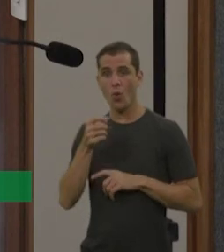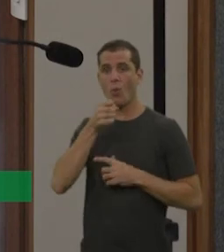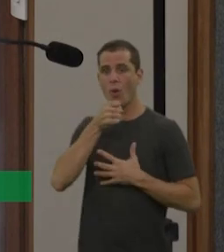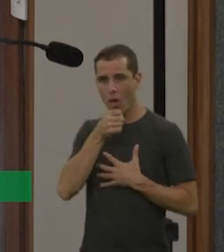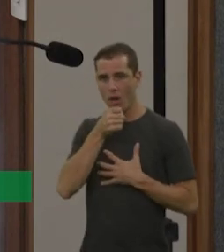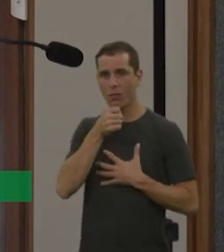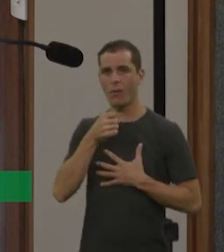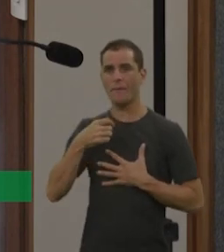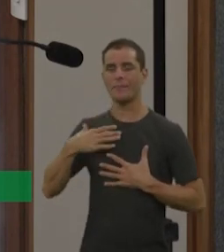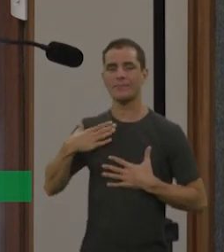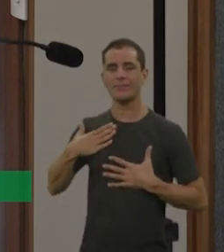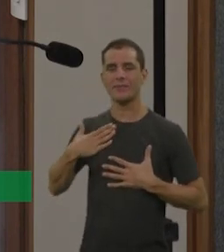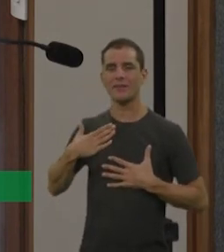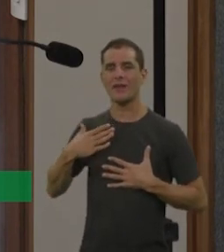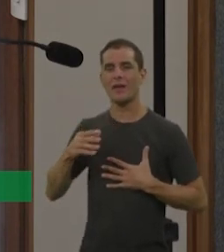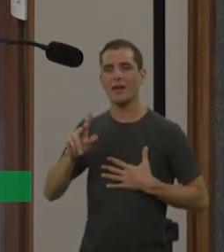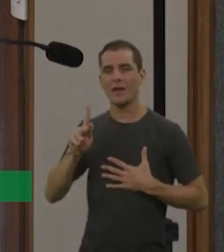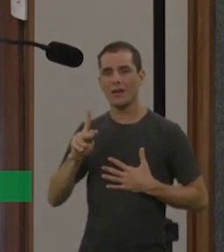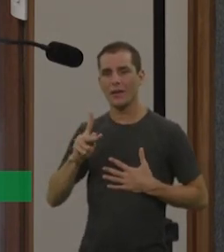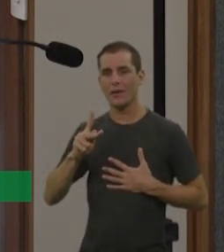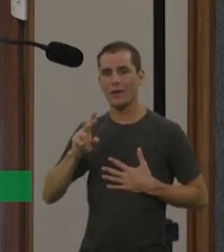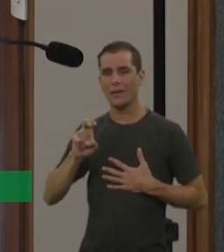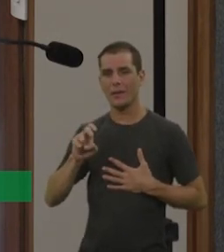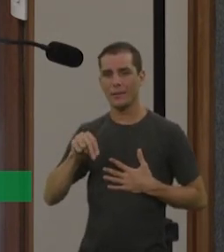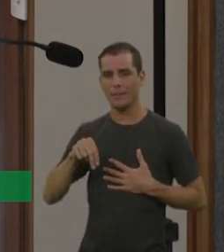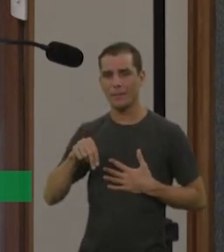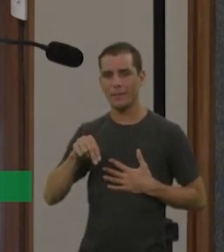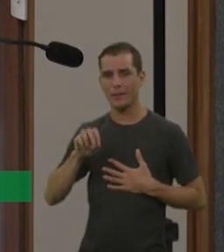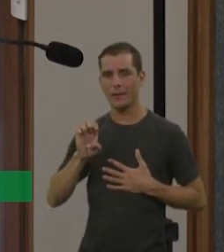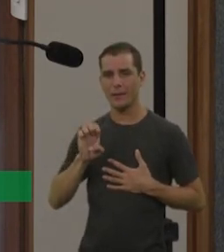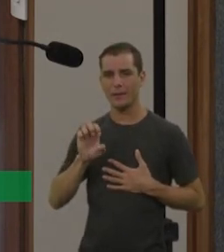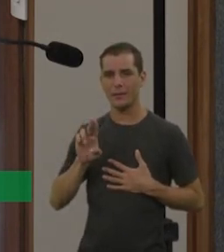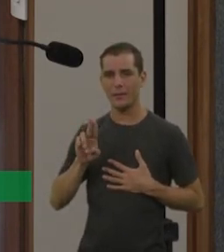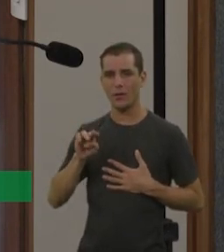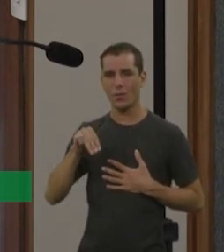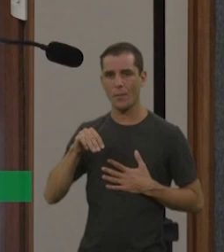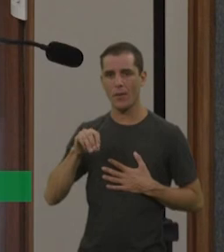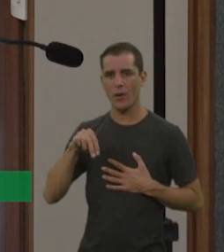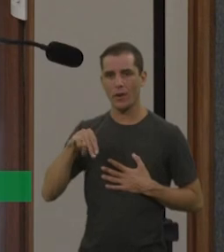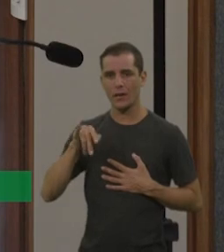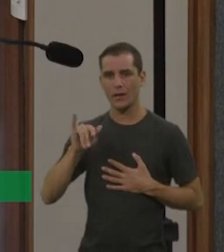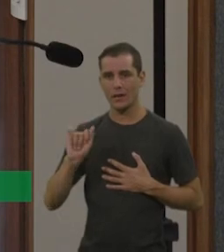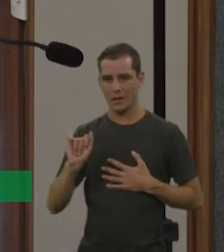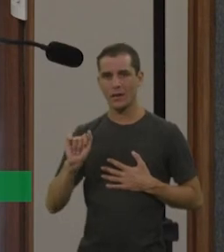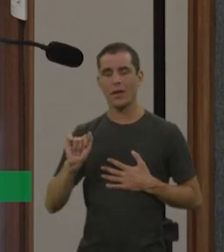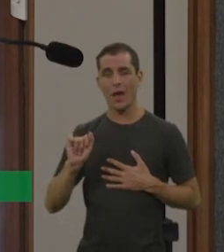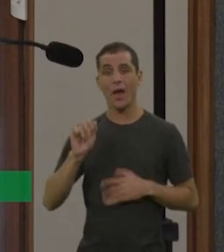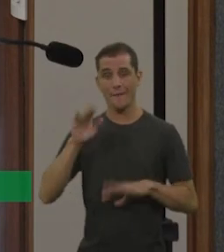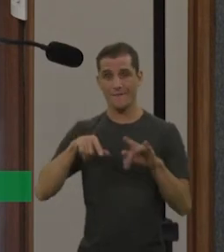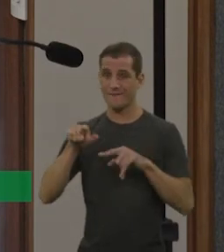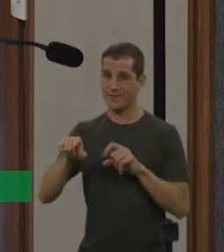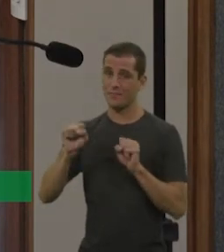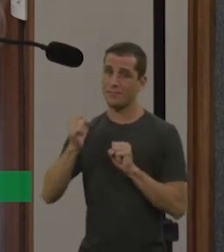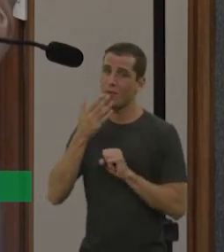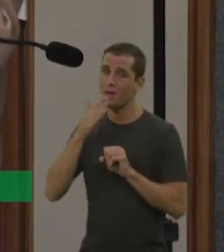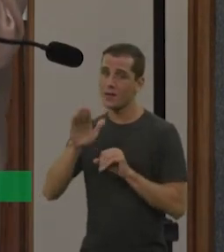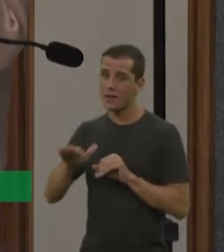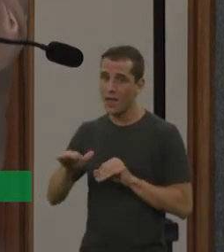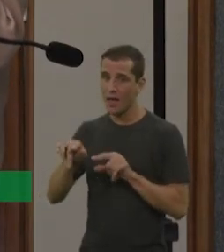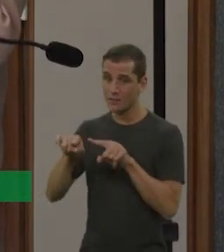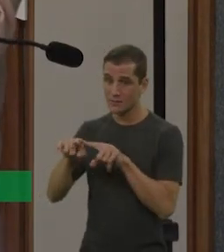tenho três pacientes que chegaram até mim através da pneumologia. Então, era uma criança que tinha pneumonia de